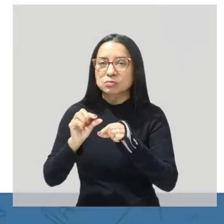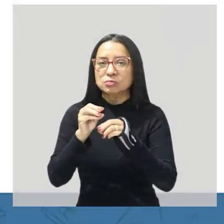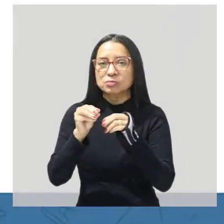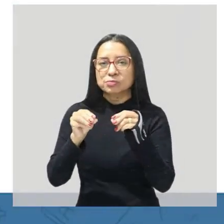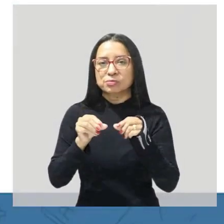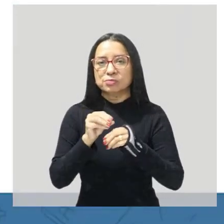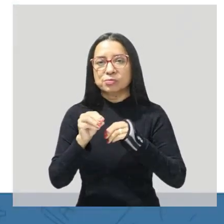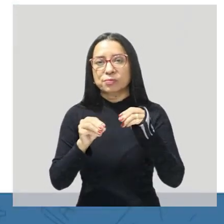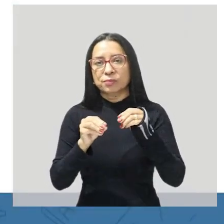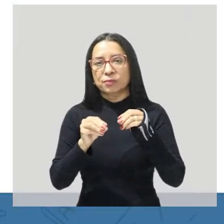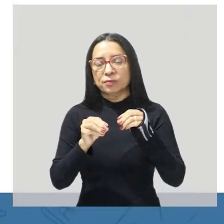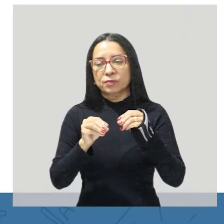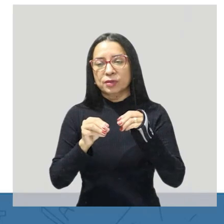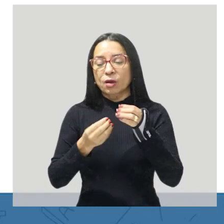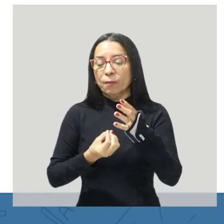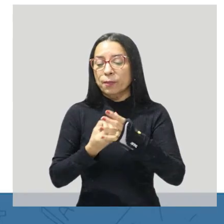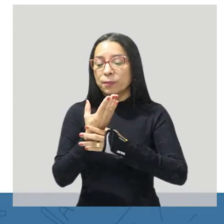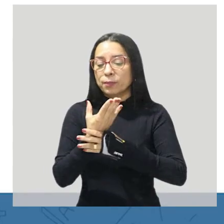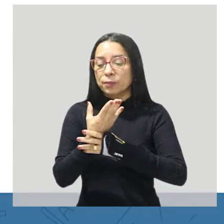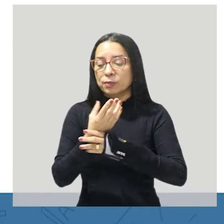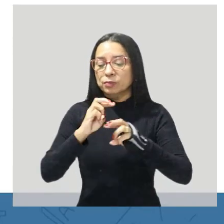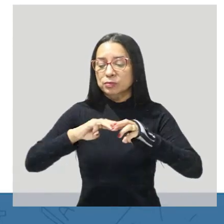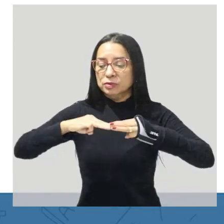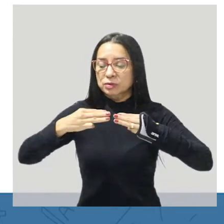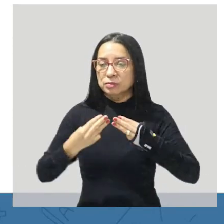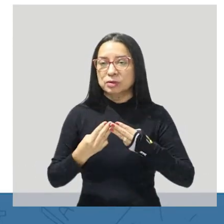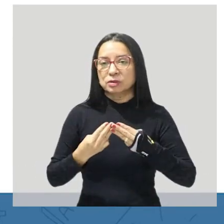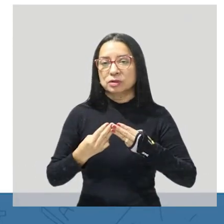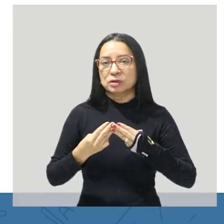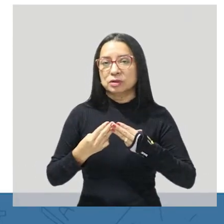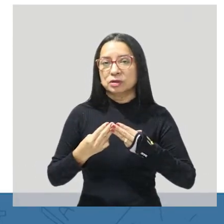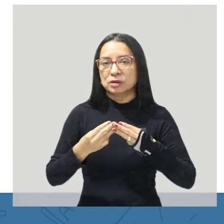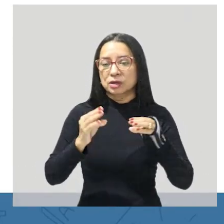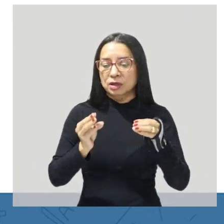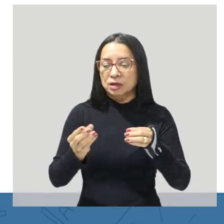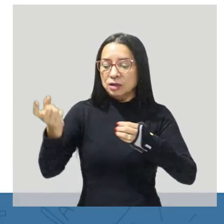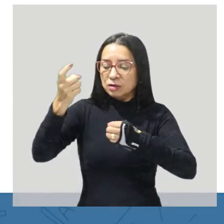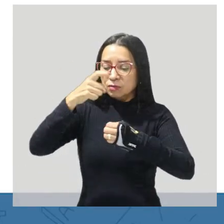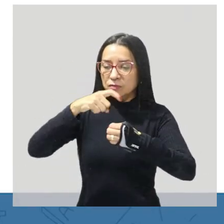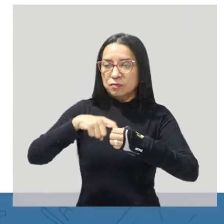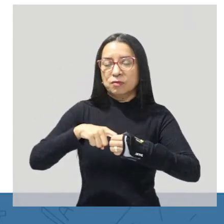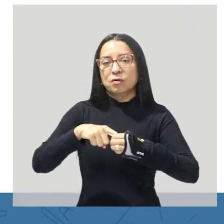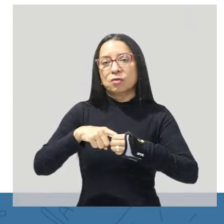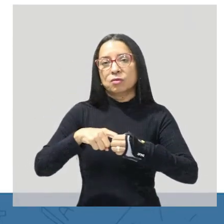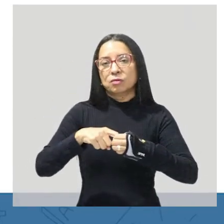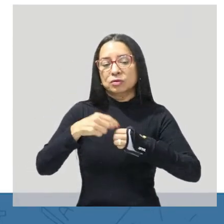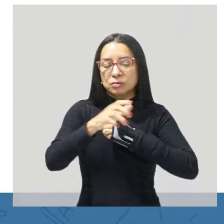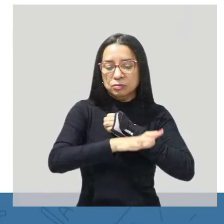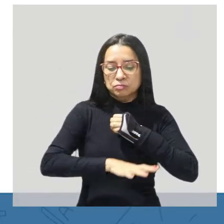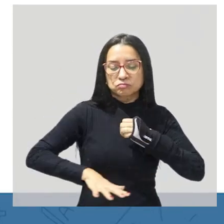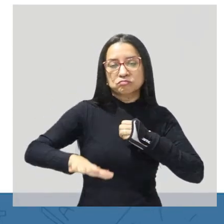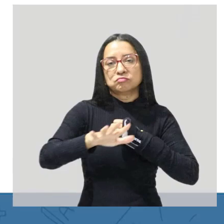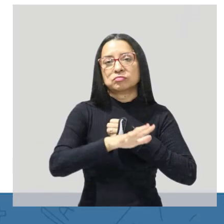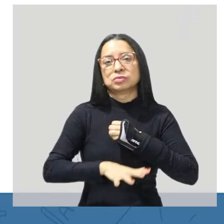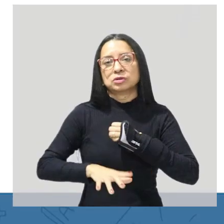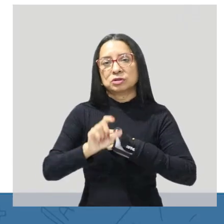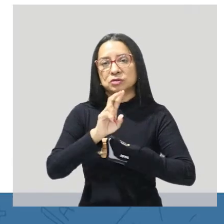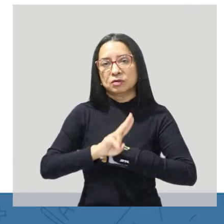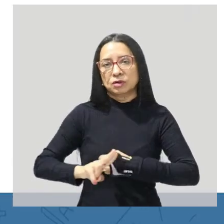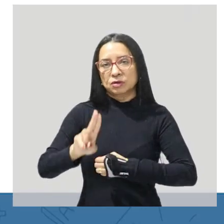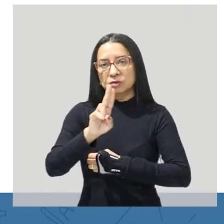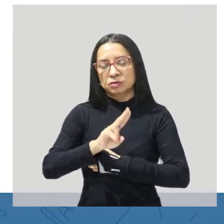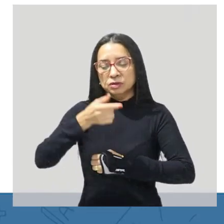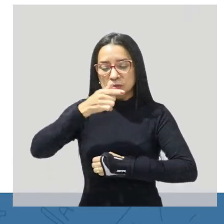inorgânica. Então, ela produz essa matéria inorgânica e ela devolve essa matéria inorgânica para o ambiente, que vai ser